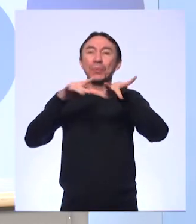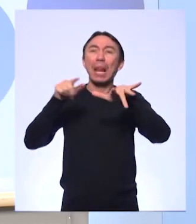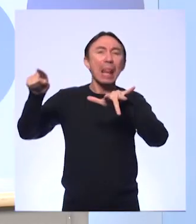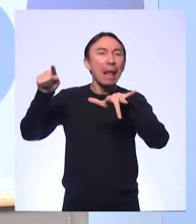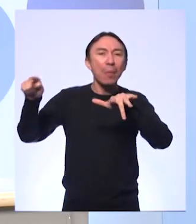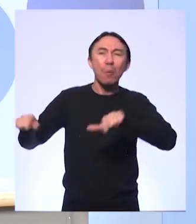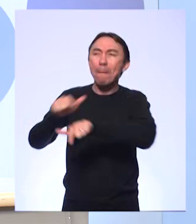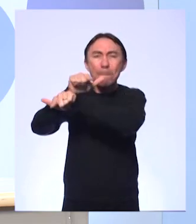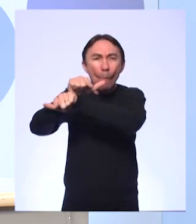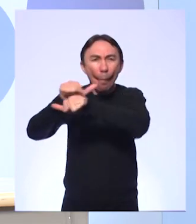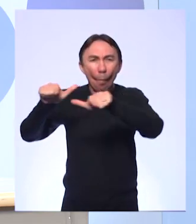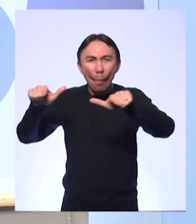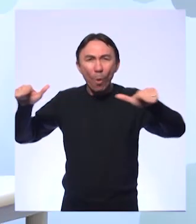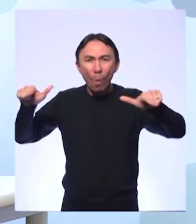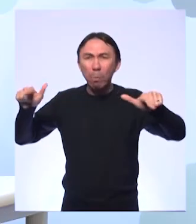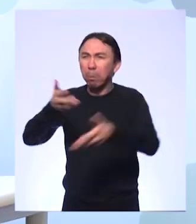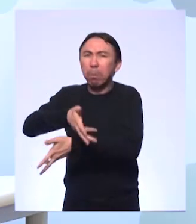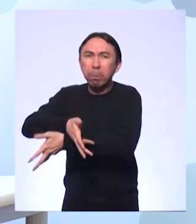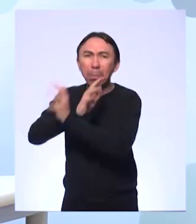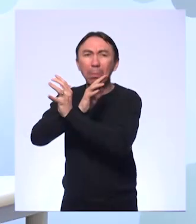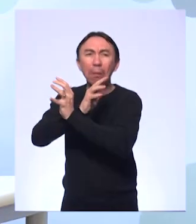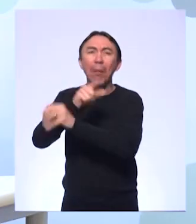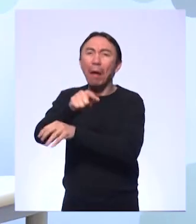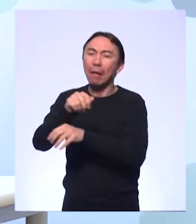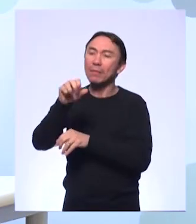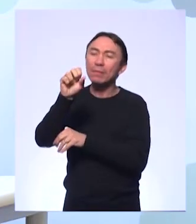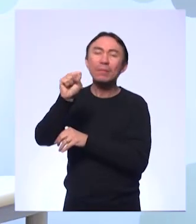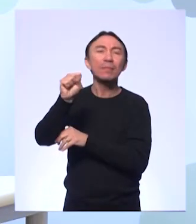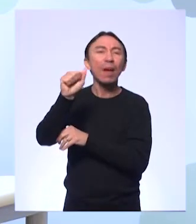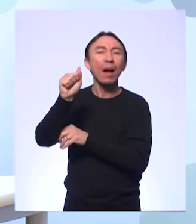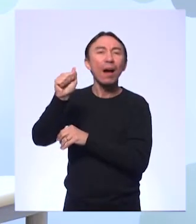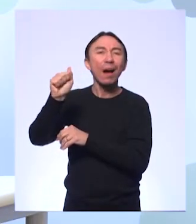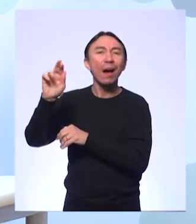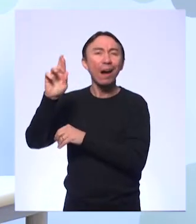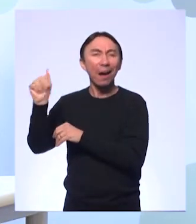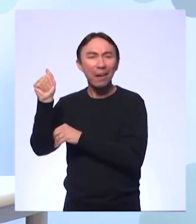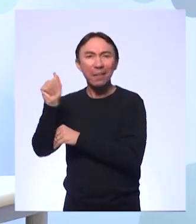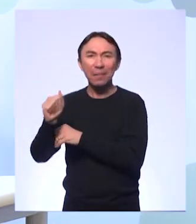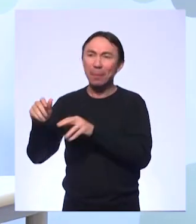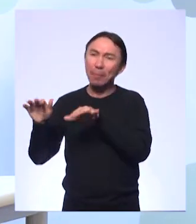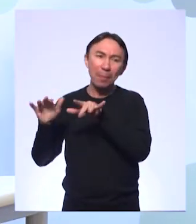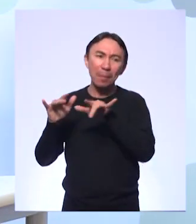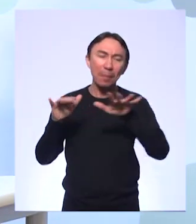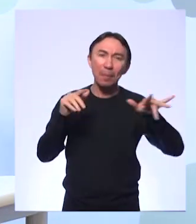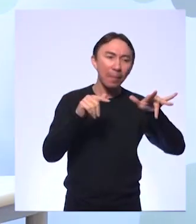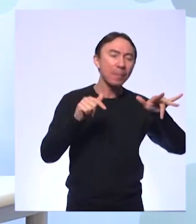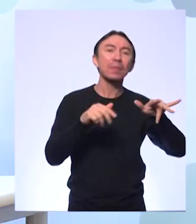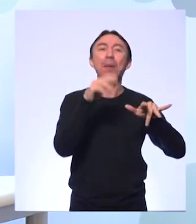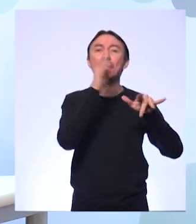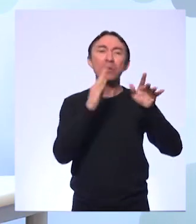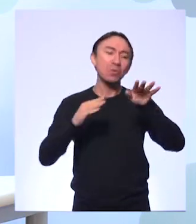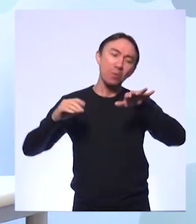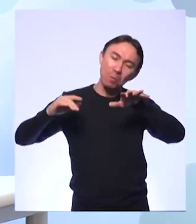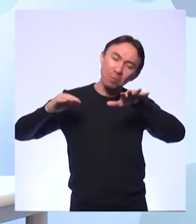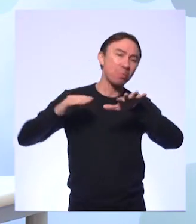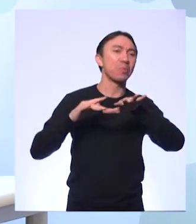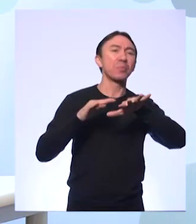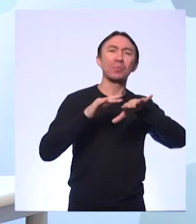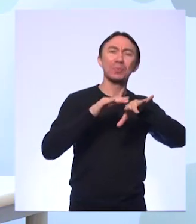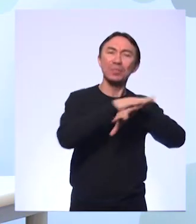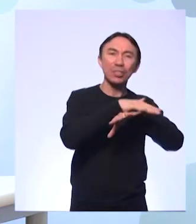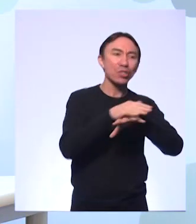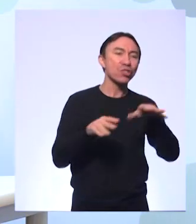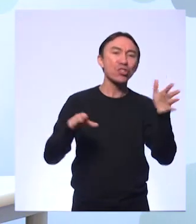Saara, na África, do outro lado do Atlântico, vem para o Brasil, passa todo o território do Brasil, chega na Amazônia e ajuda a